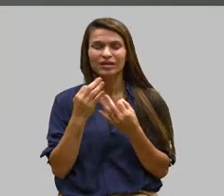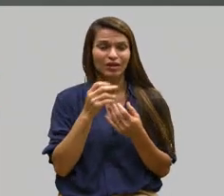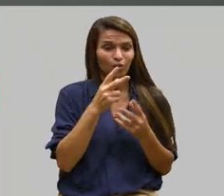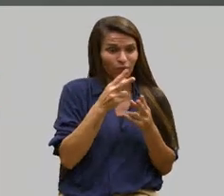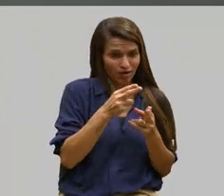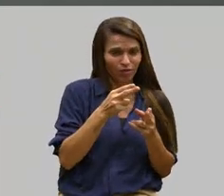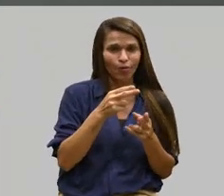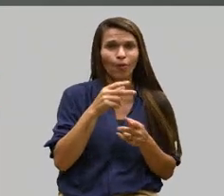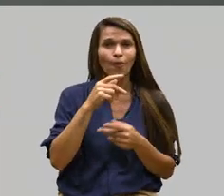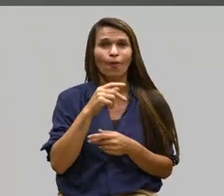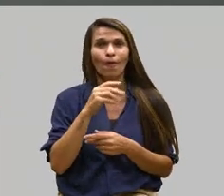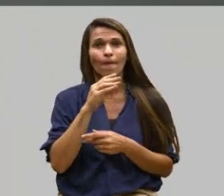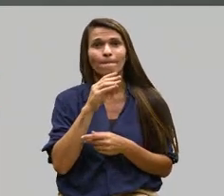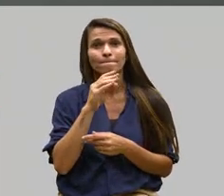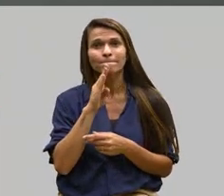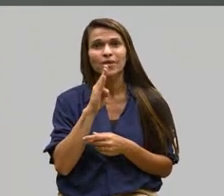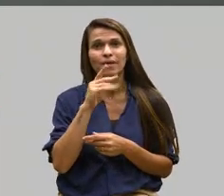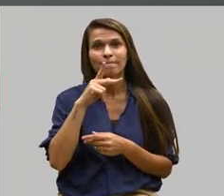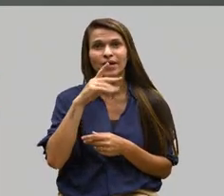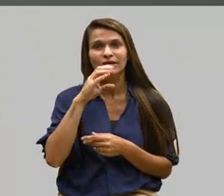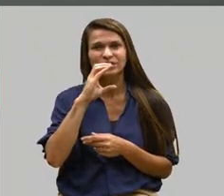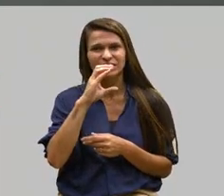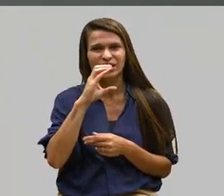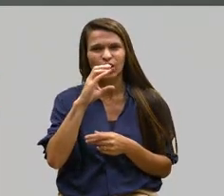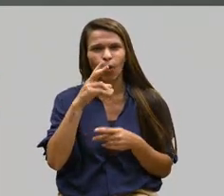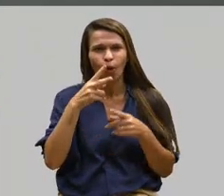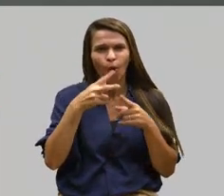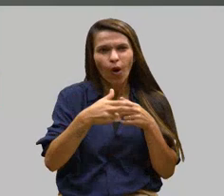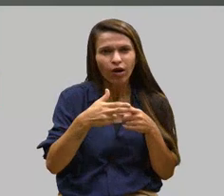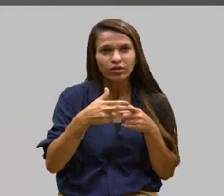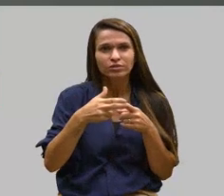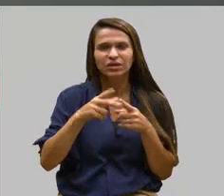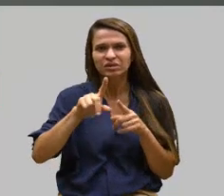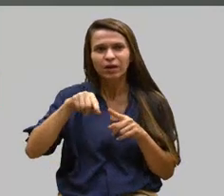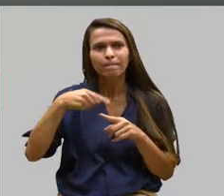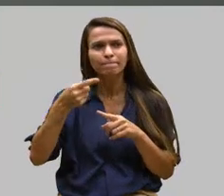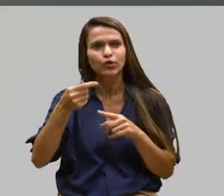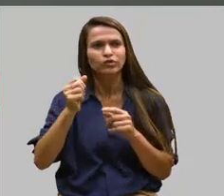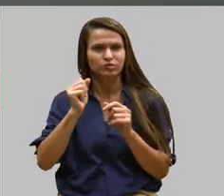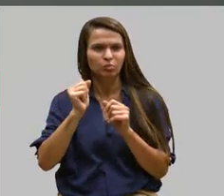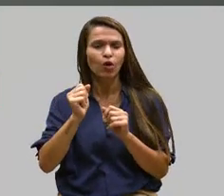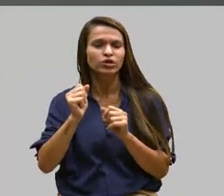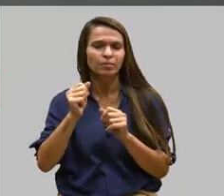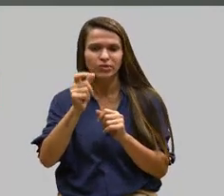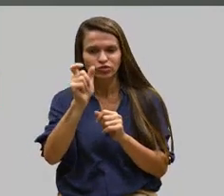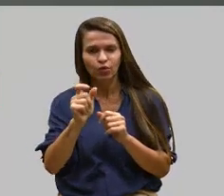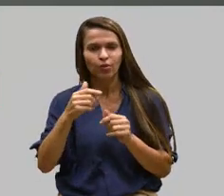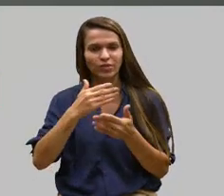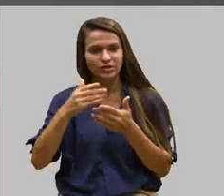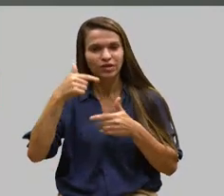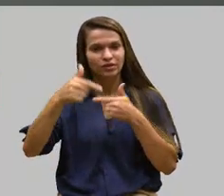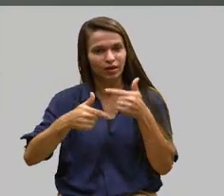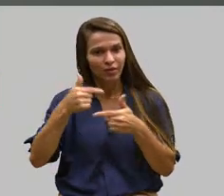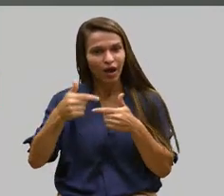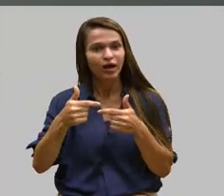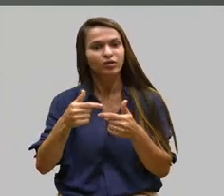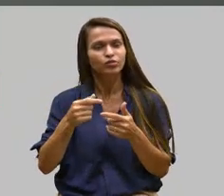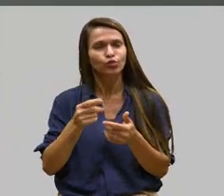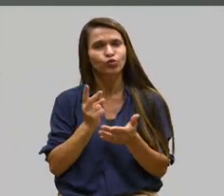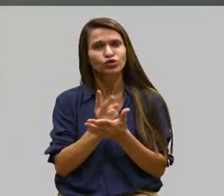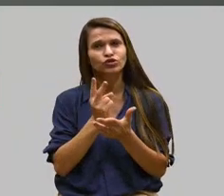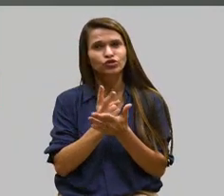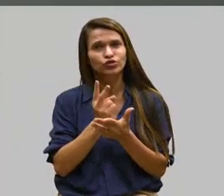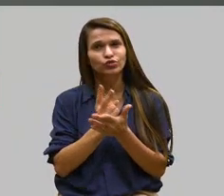então precisa ter uma mudança nessa lei para que as pessoas realmente seja incluído e vão ao mercado de trabalho importante